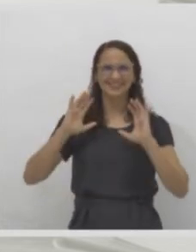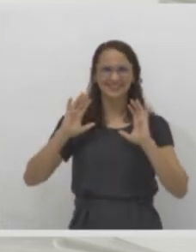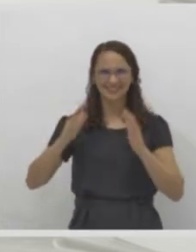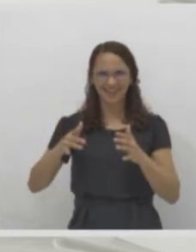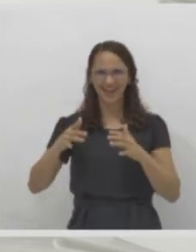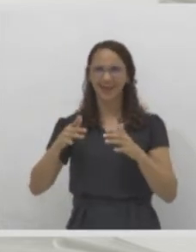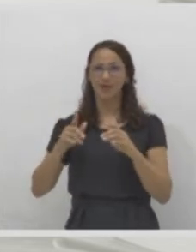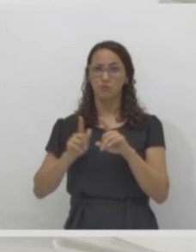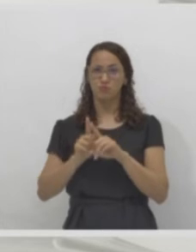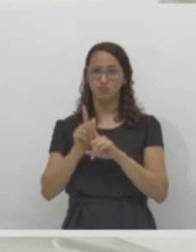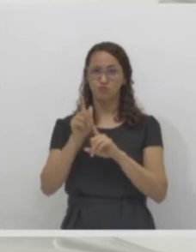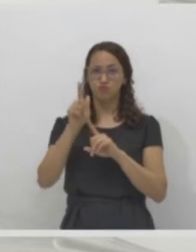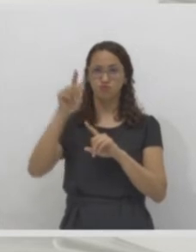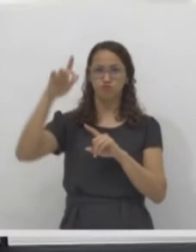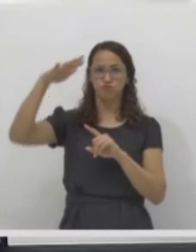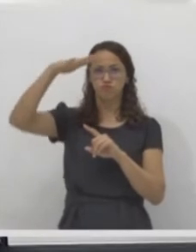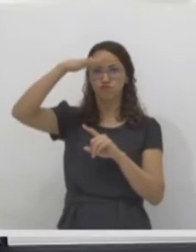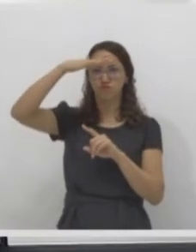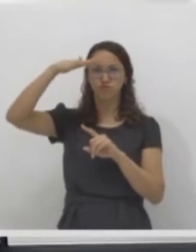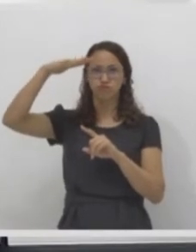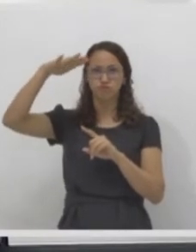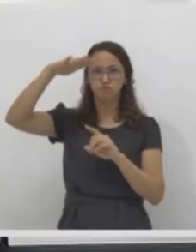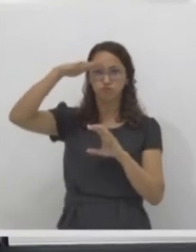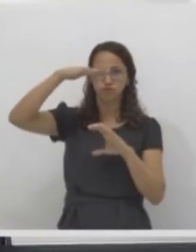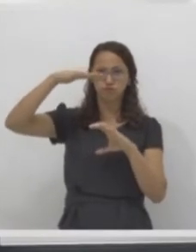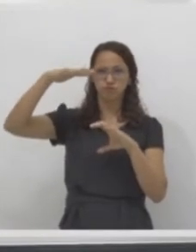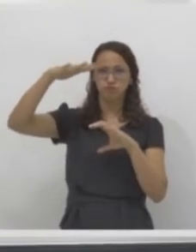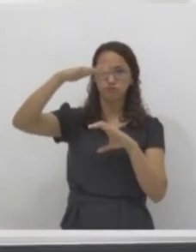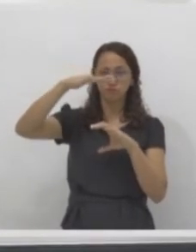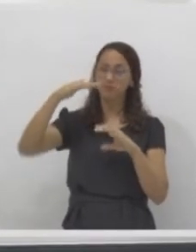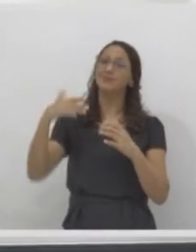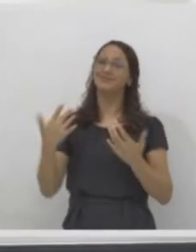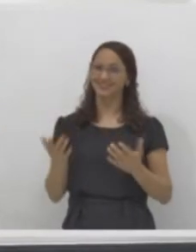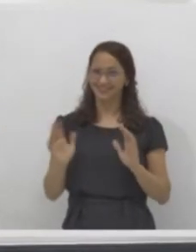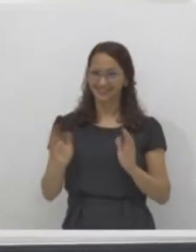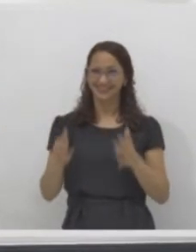sonda? Cassini-Huygens, lembra? Então vamos continuando.